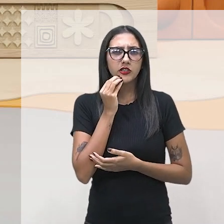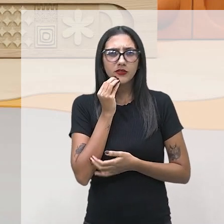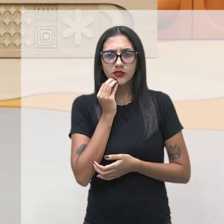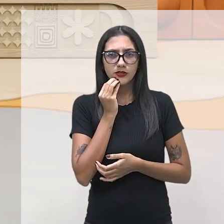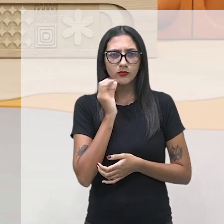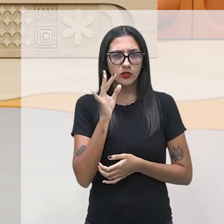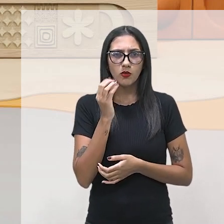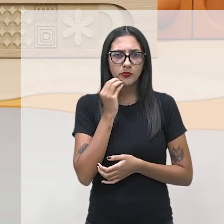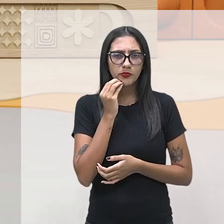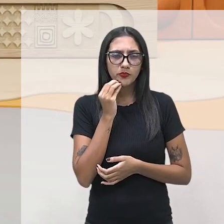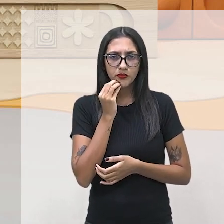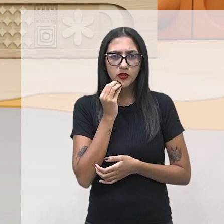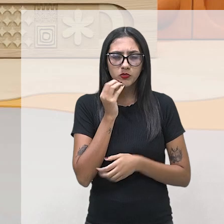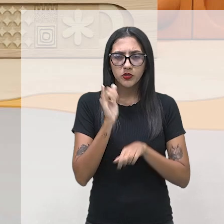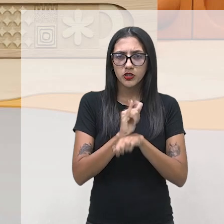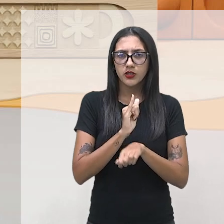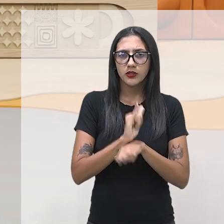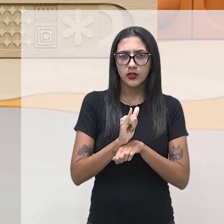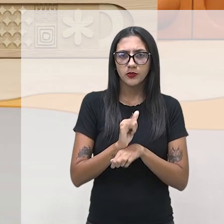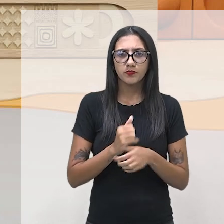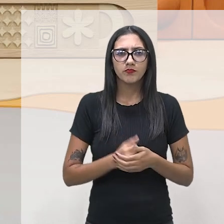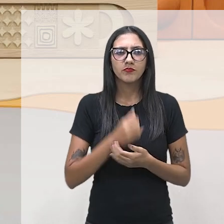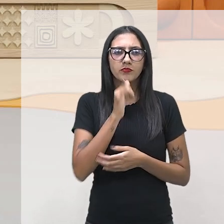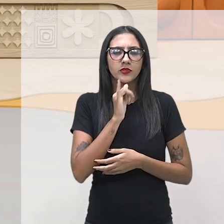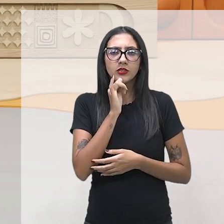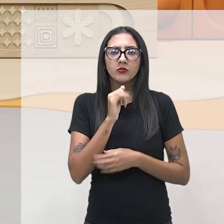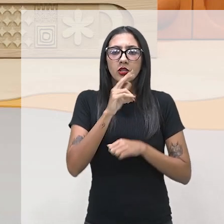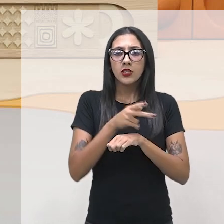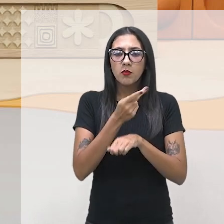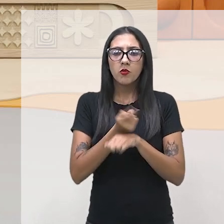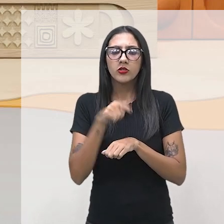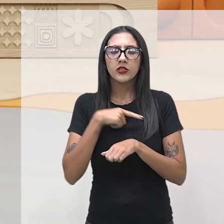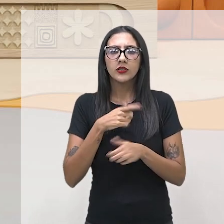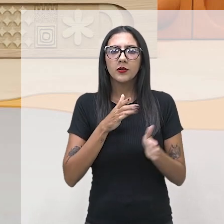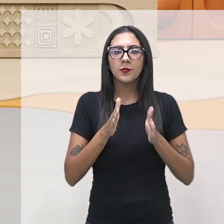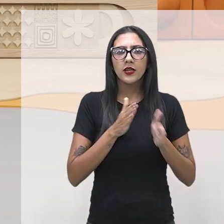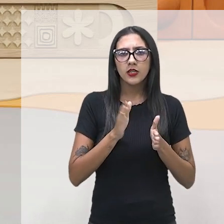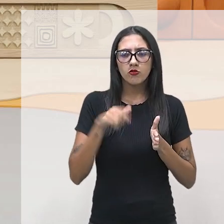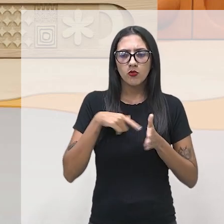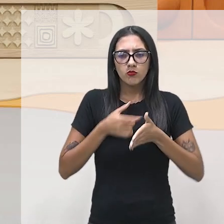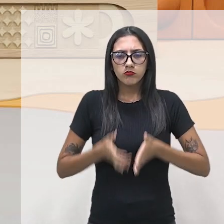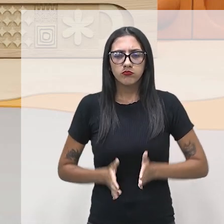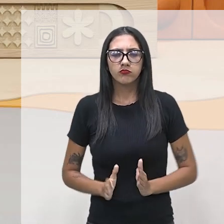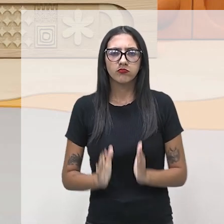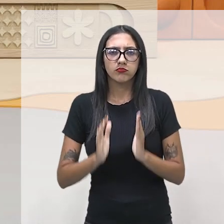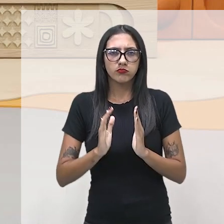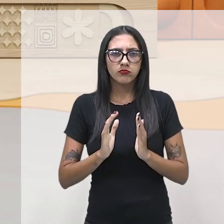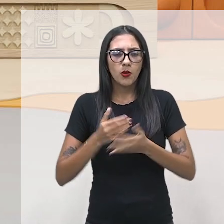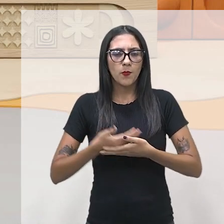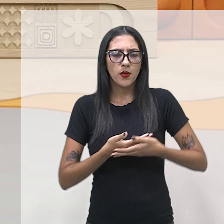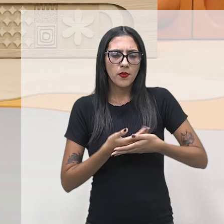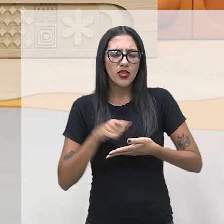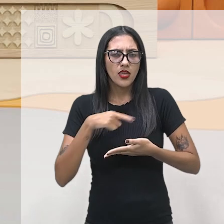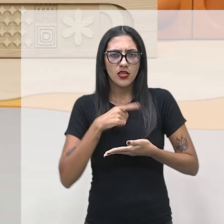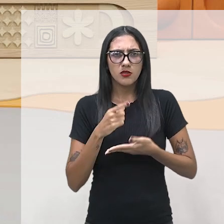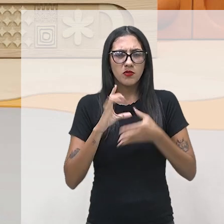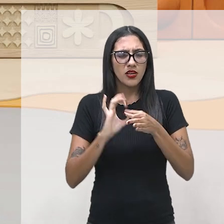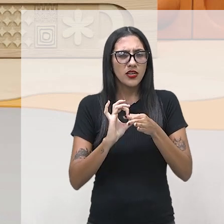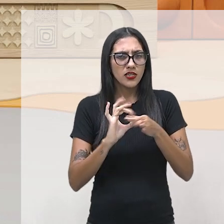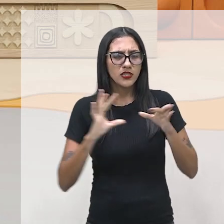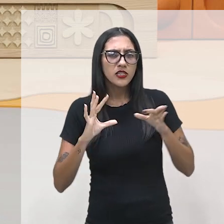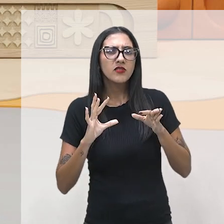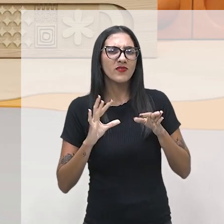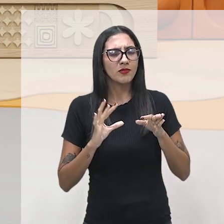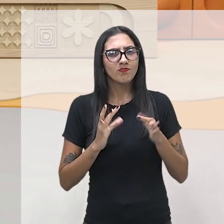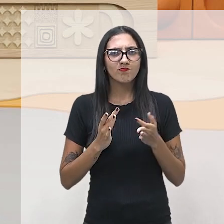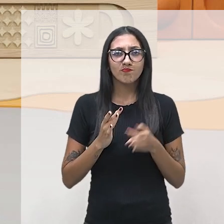de fato, o indivíduo que nascia a partir dessa data, ele não tinha, de fato, na teoria, ele era uma pessoa livre. Mas, na